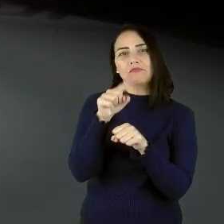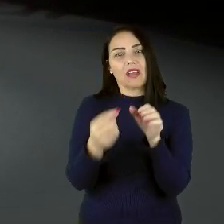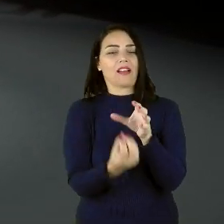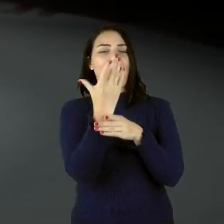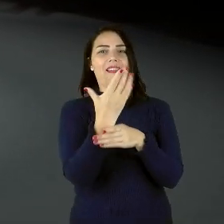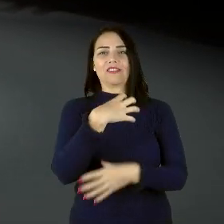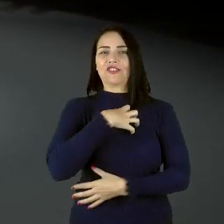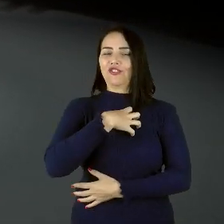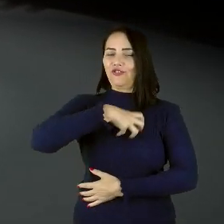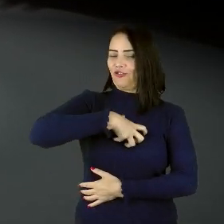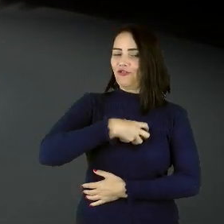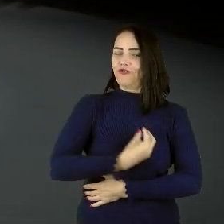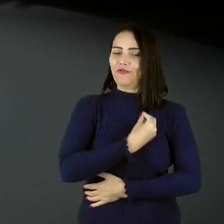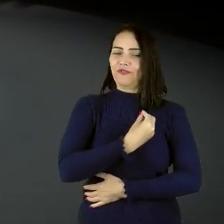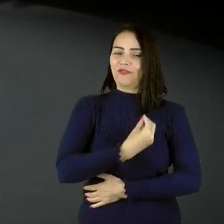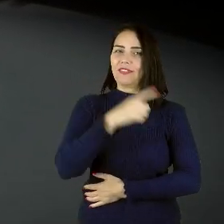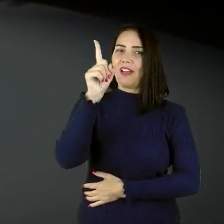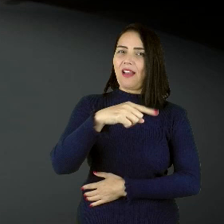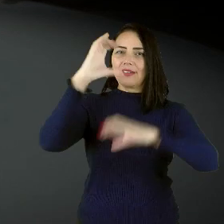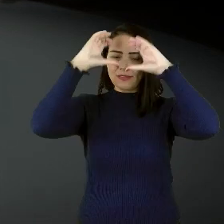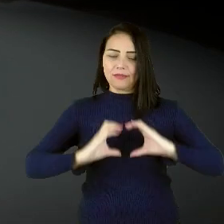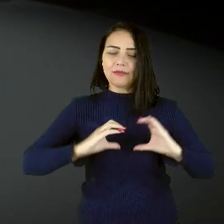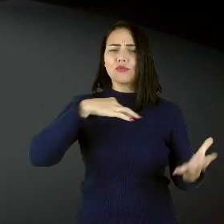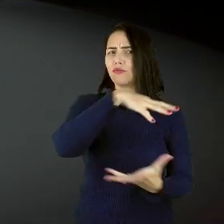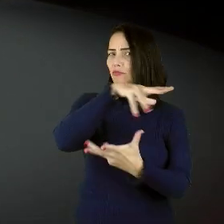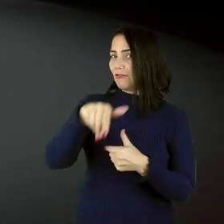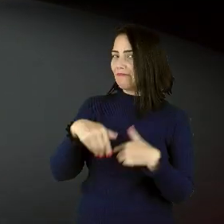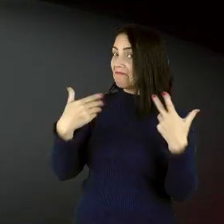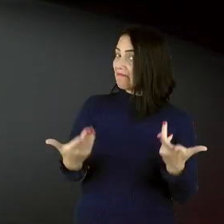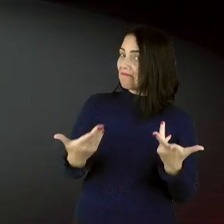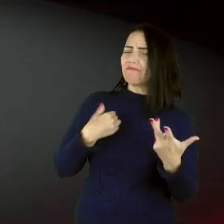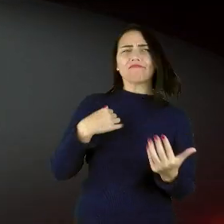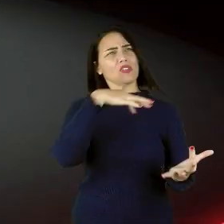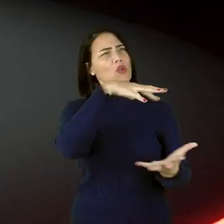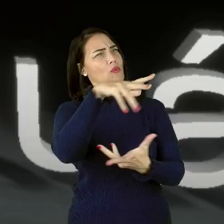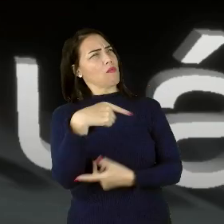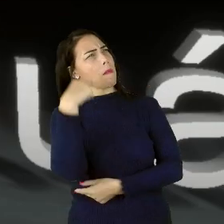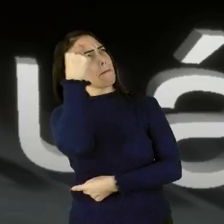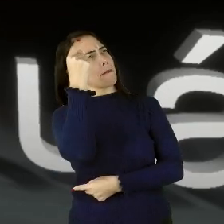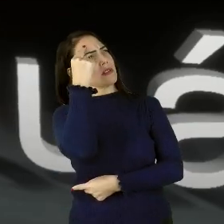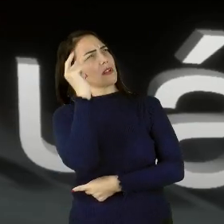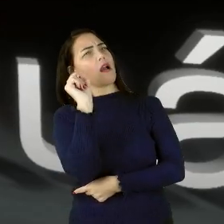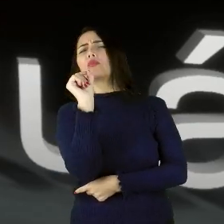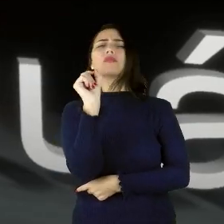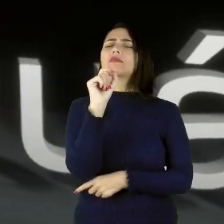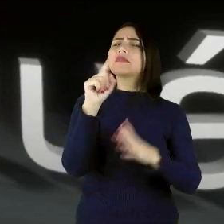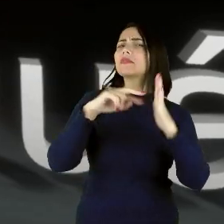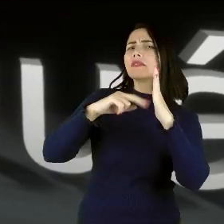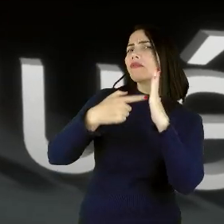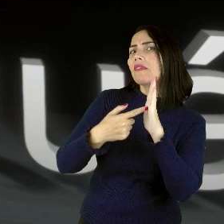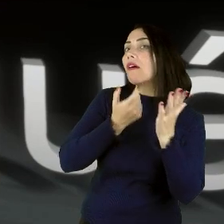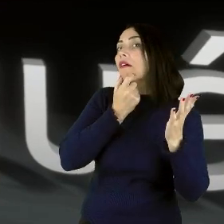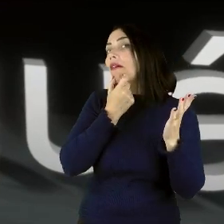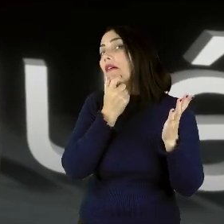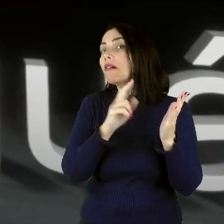criei um estilo de vida para ser um cidadão global, ou um global thinker. Mas o que